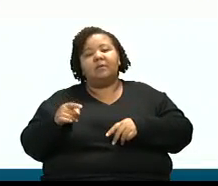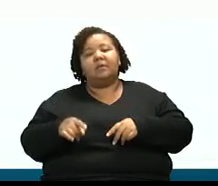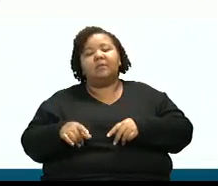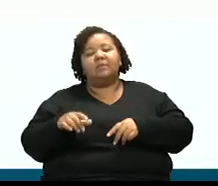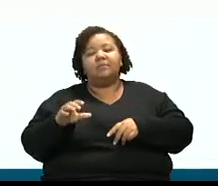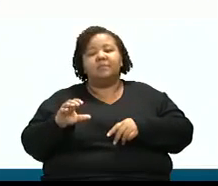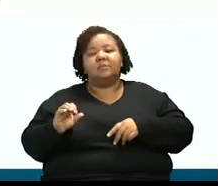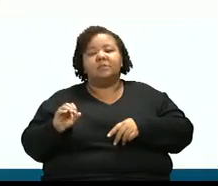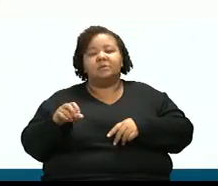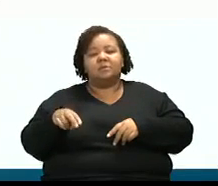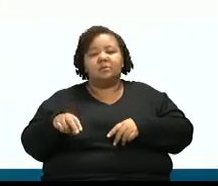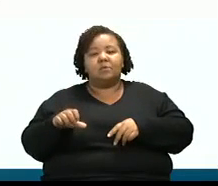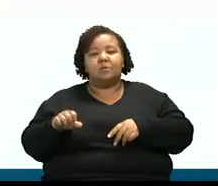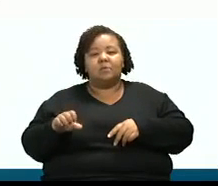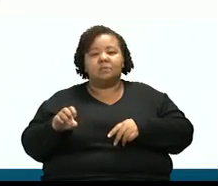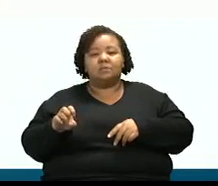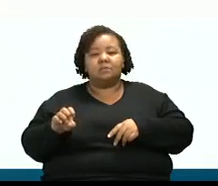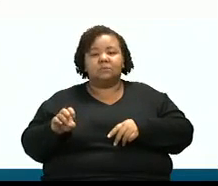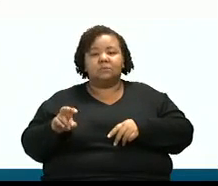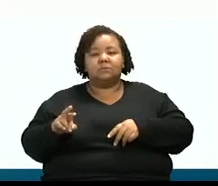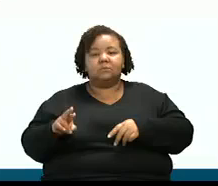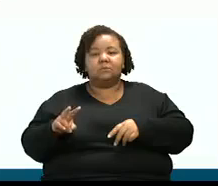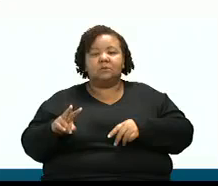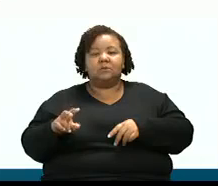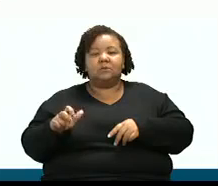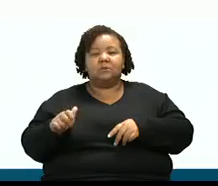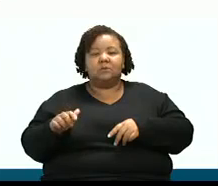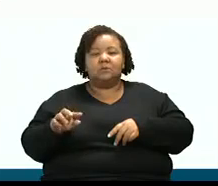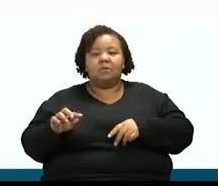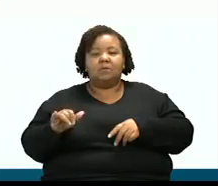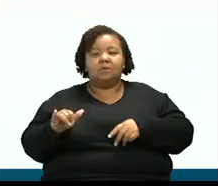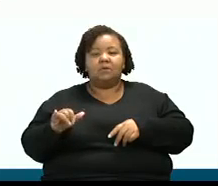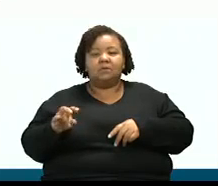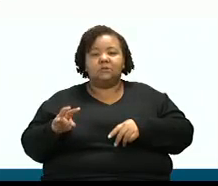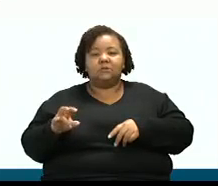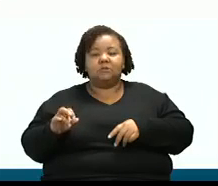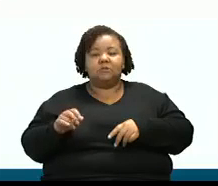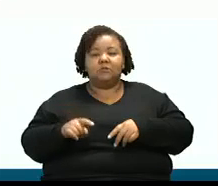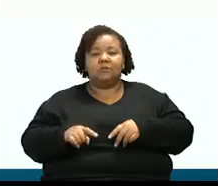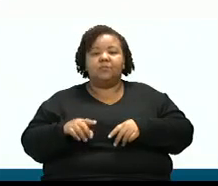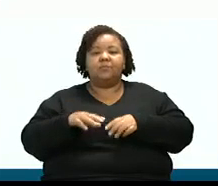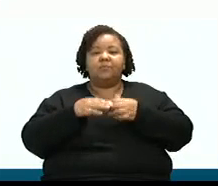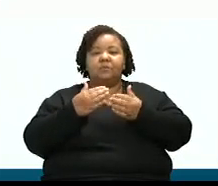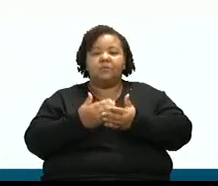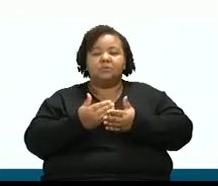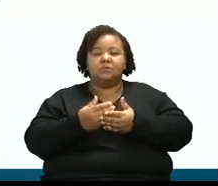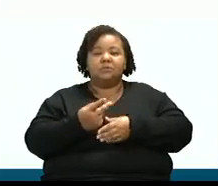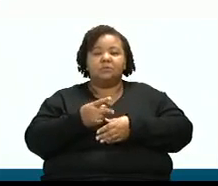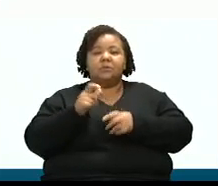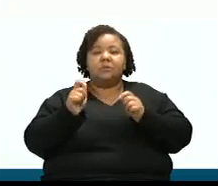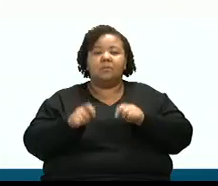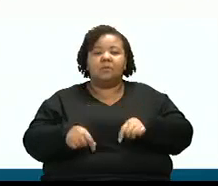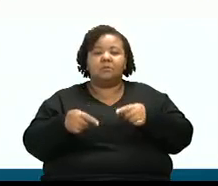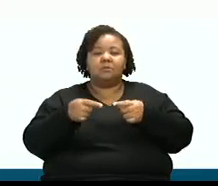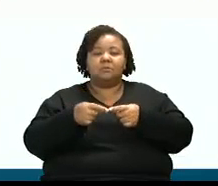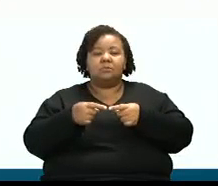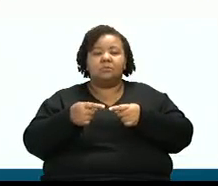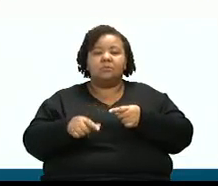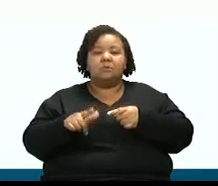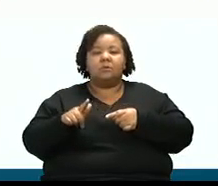campo conservativo. Então, o estudo desses campos conservativos, que podem estar associados a